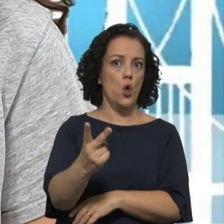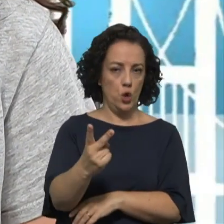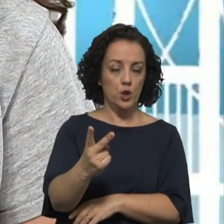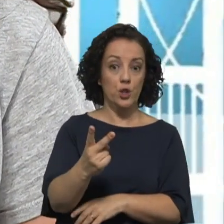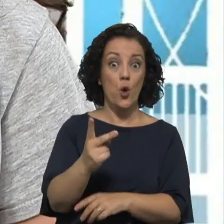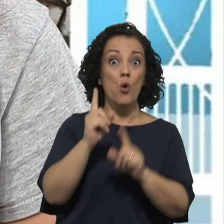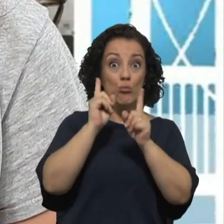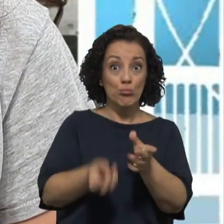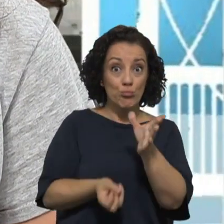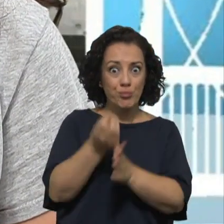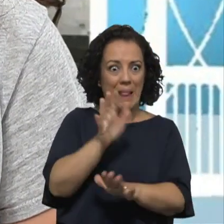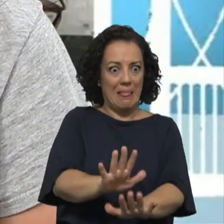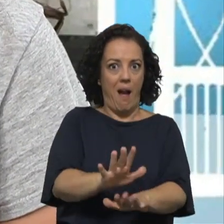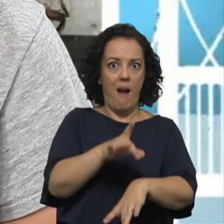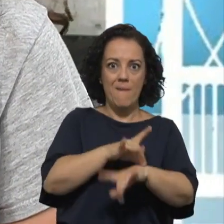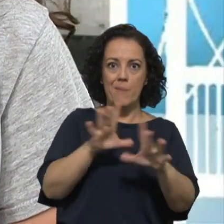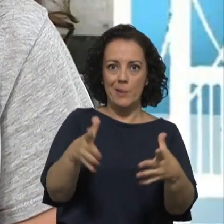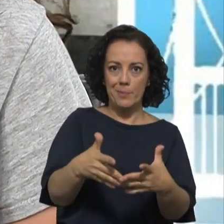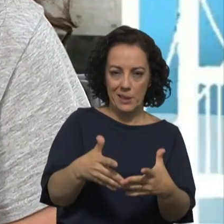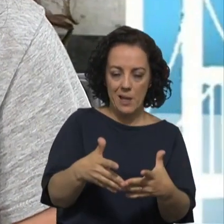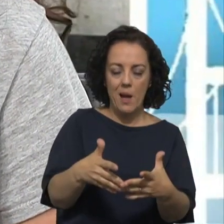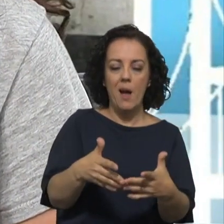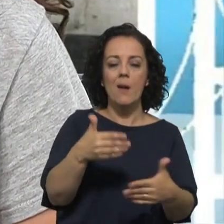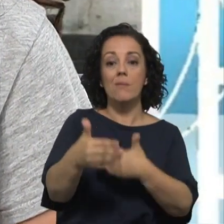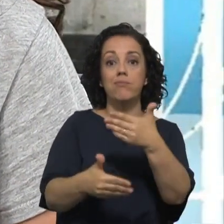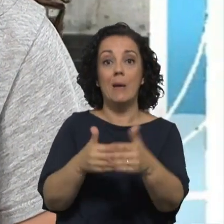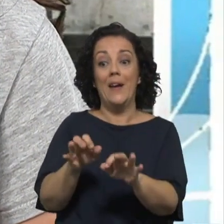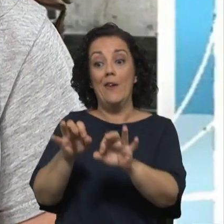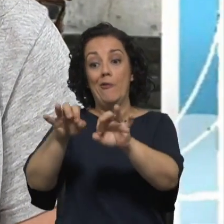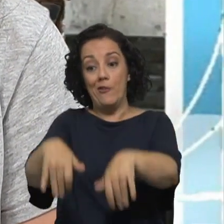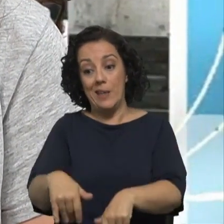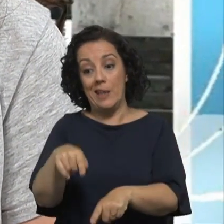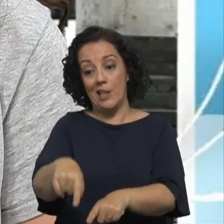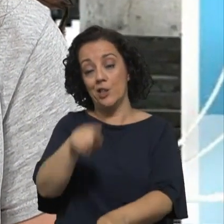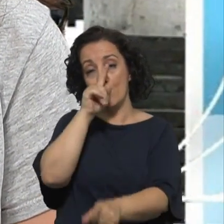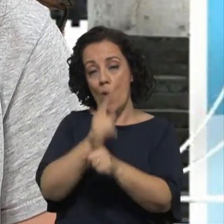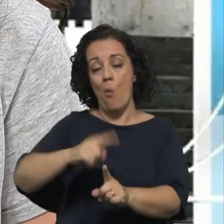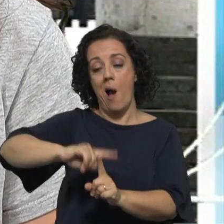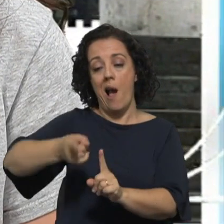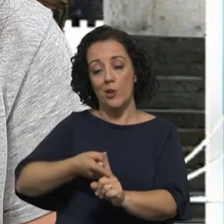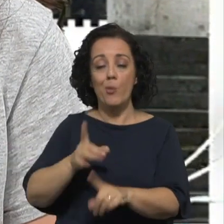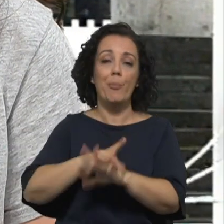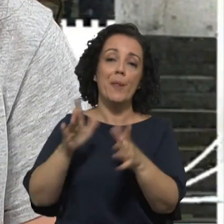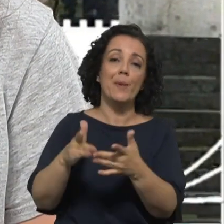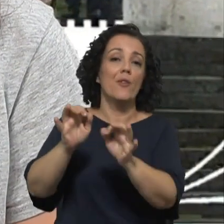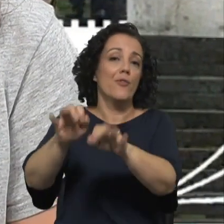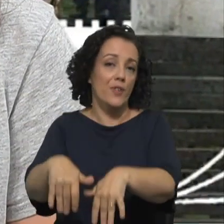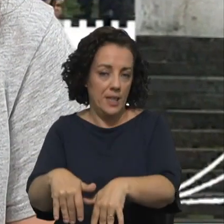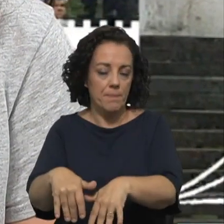plena pandemia, termina precisamente no ano que foi decretado o fim da pandemia, e fomos